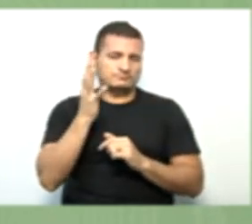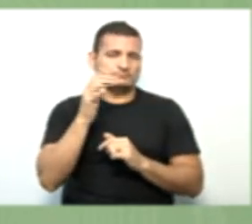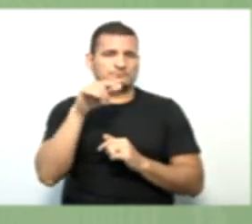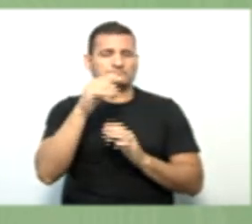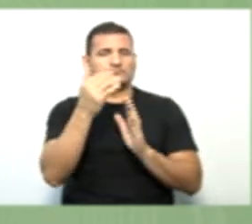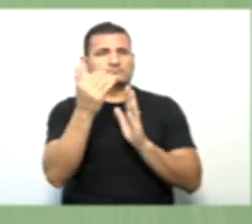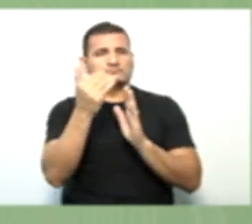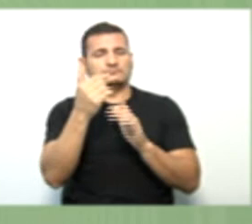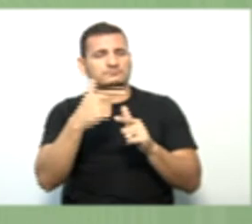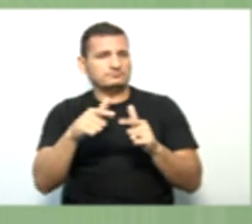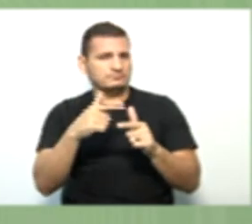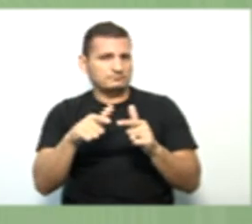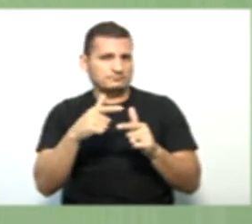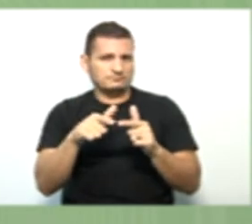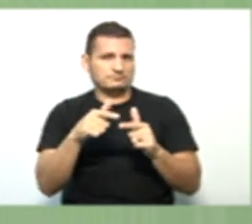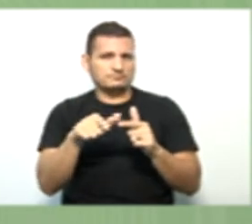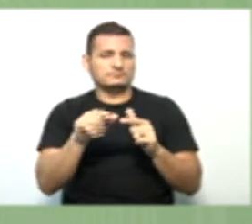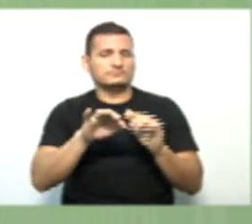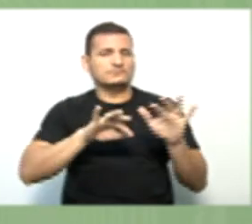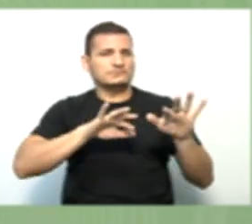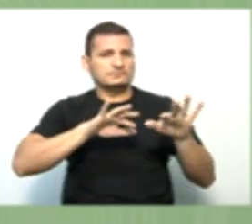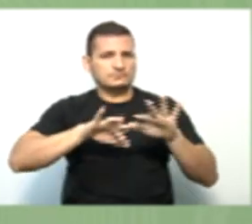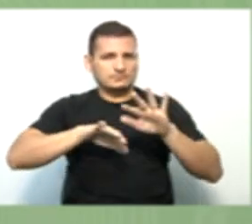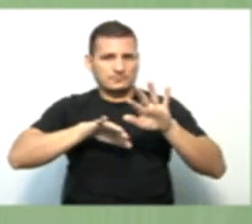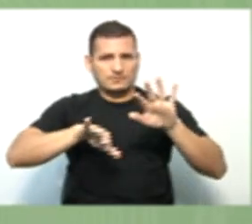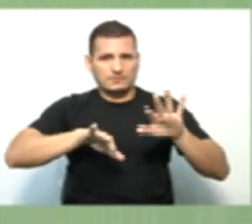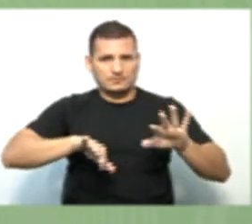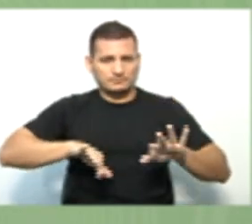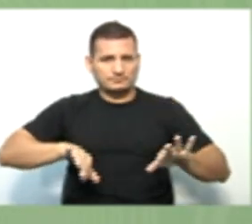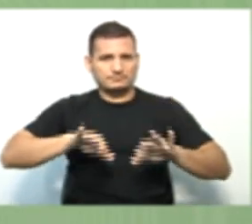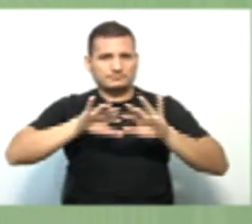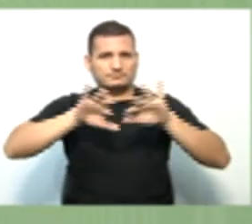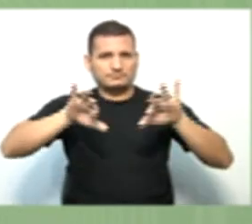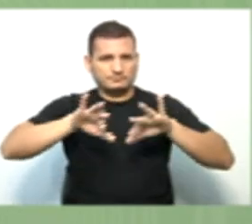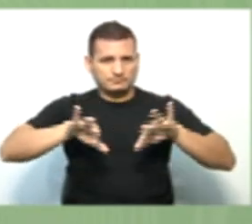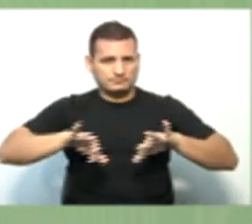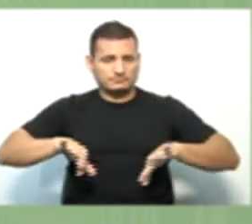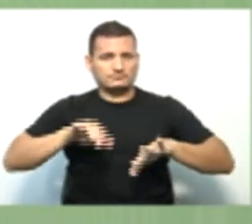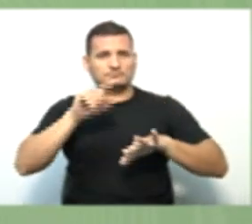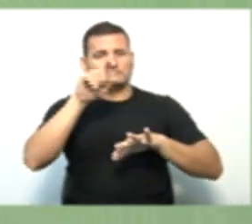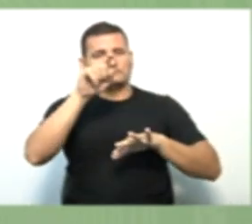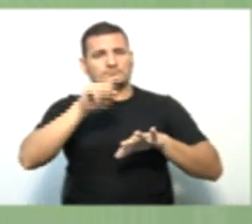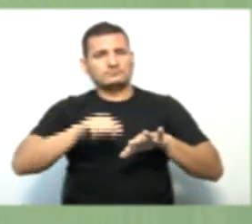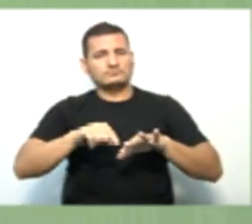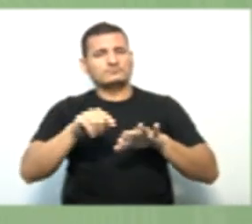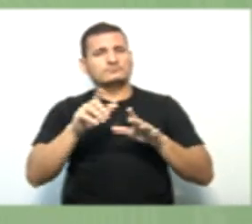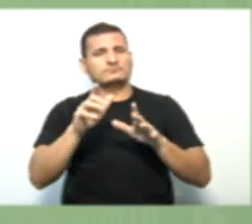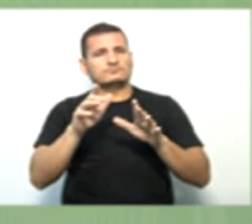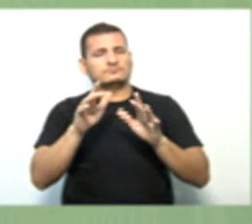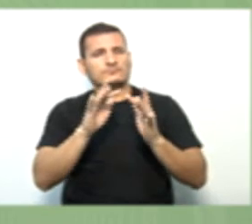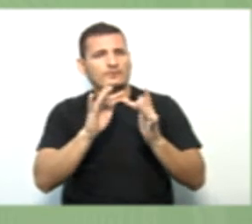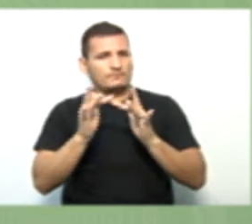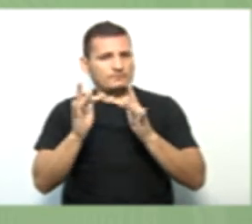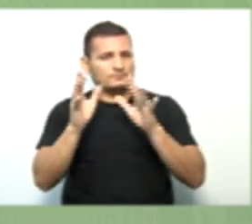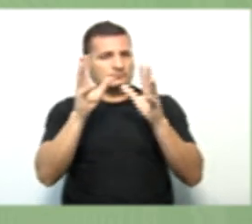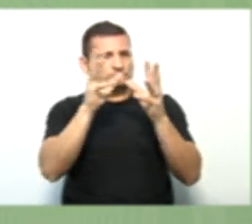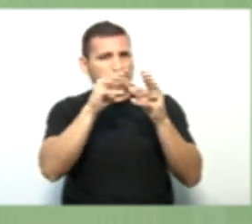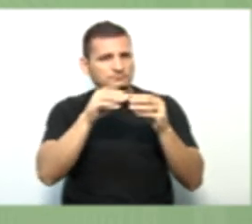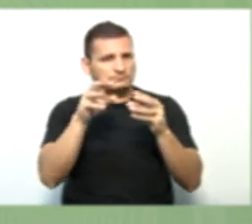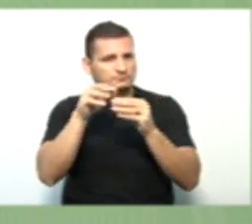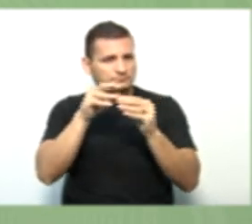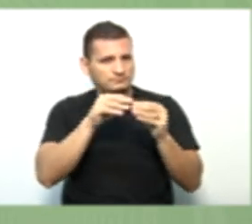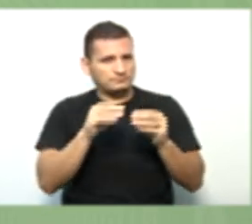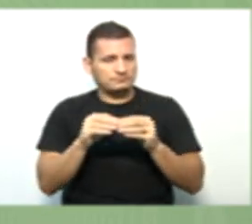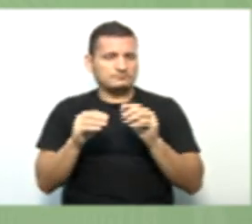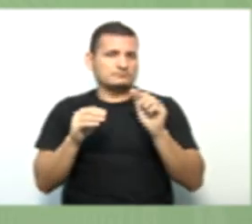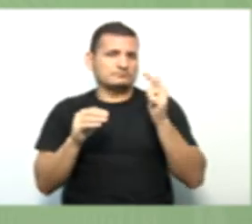desse problema de forma separada, né? Daí, reunindo esse conjunto de funções, eu consigo ter um programa